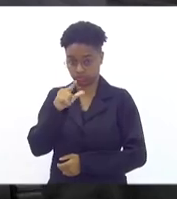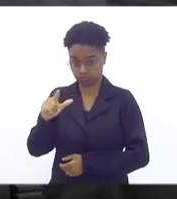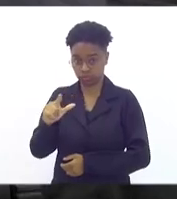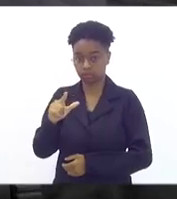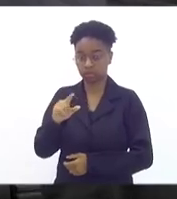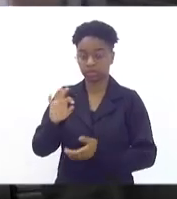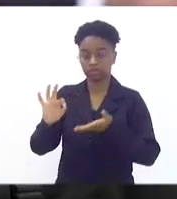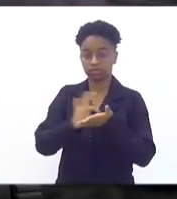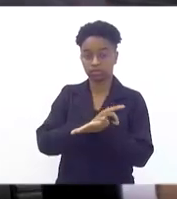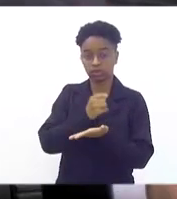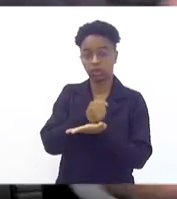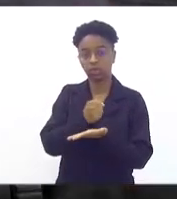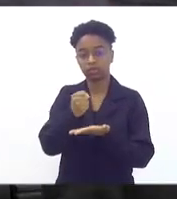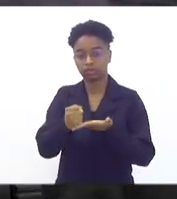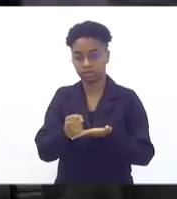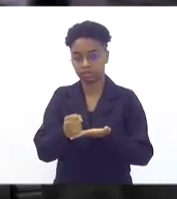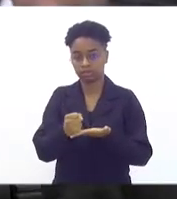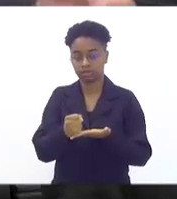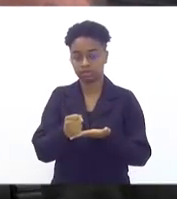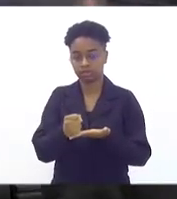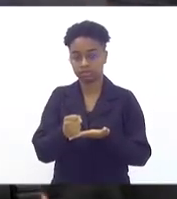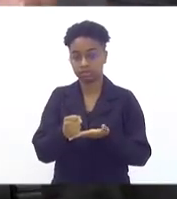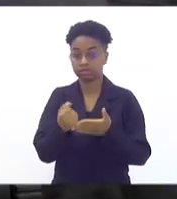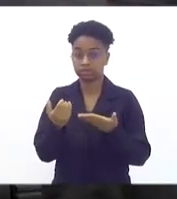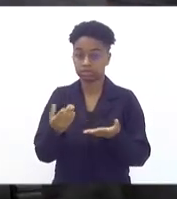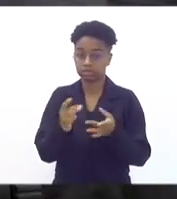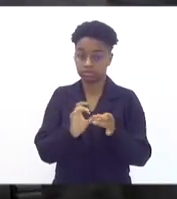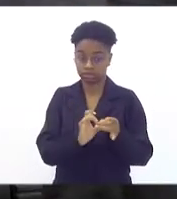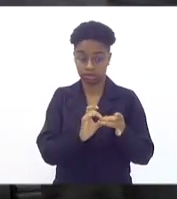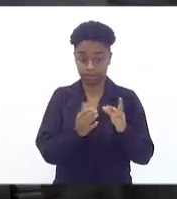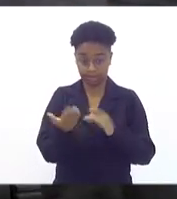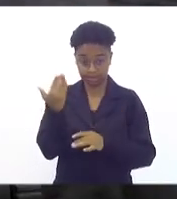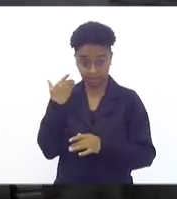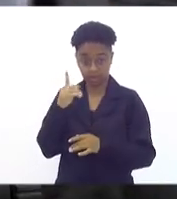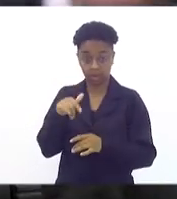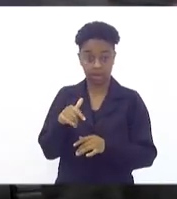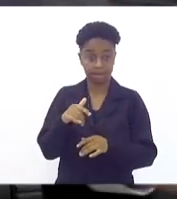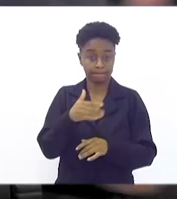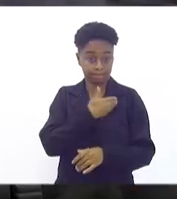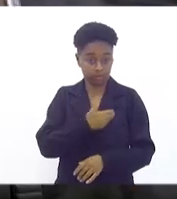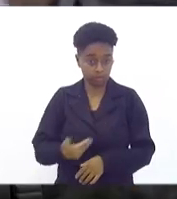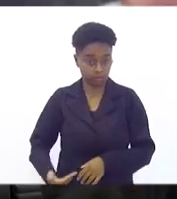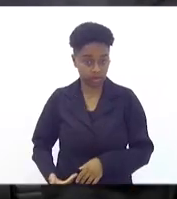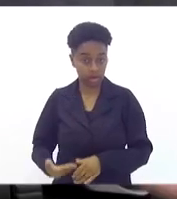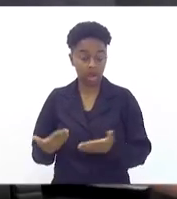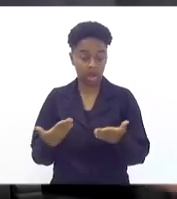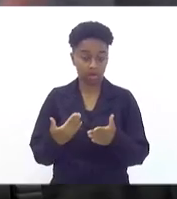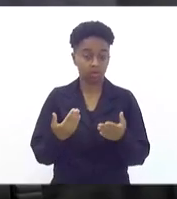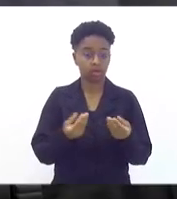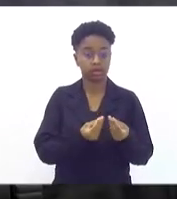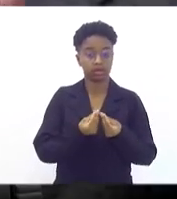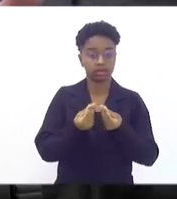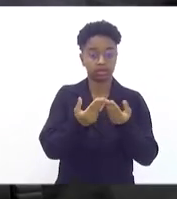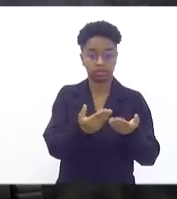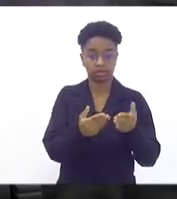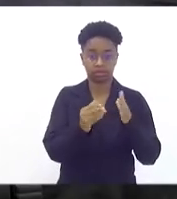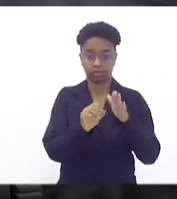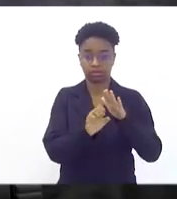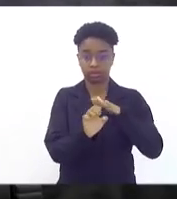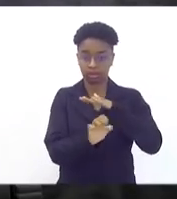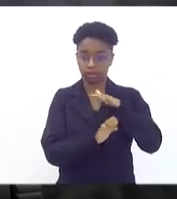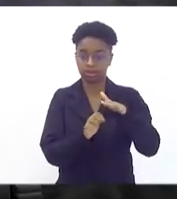assinaram um contrato e passar a concessão que era pública para uma concessão por uma concessionária e a segue